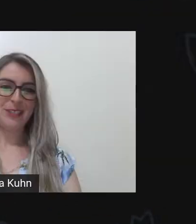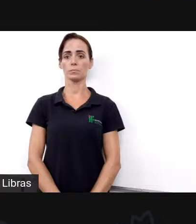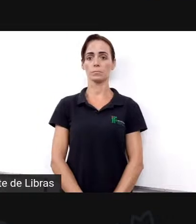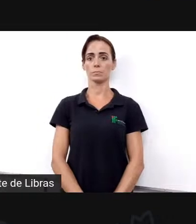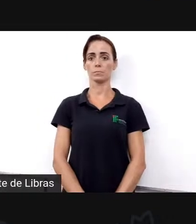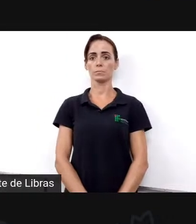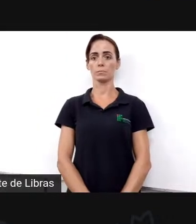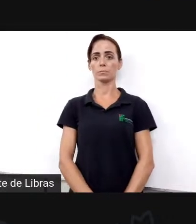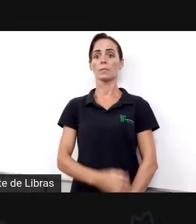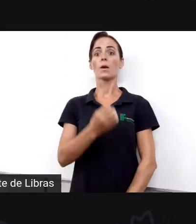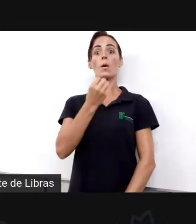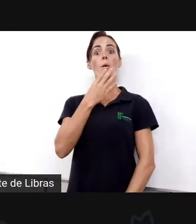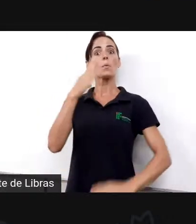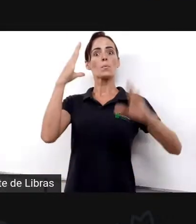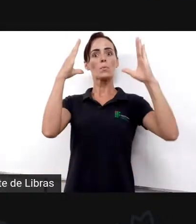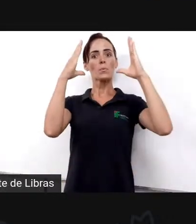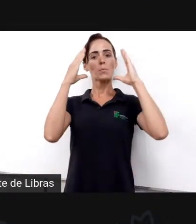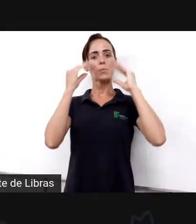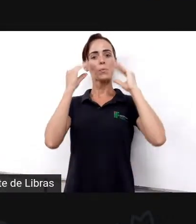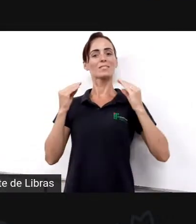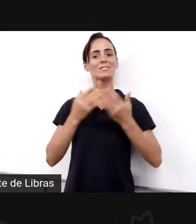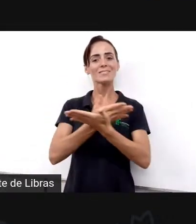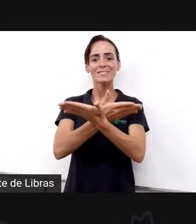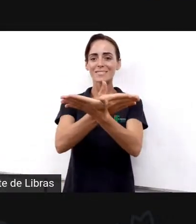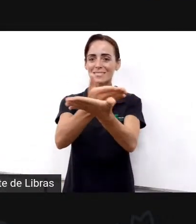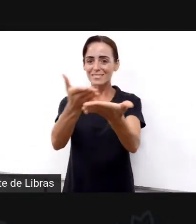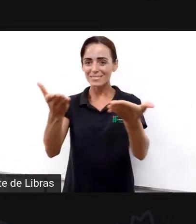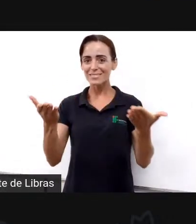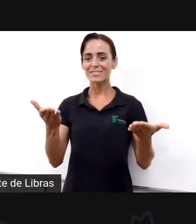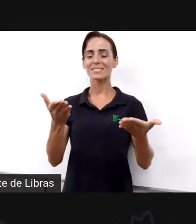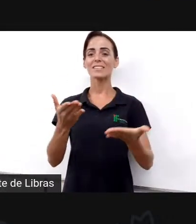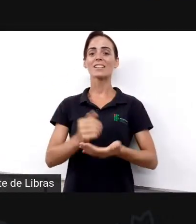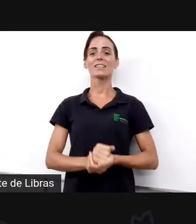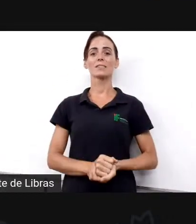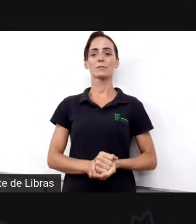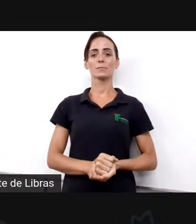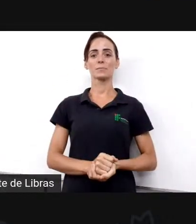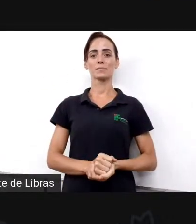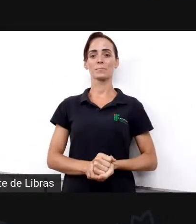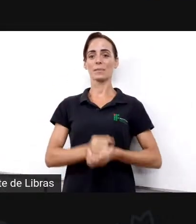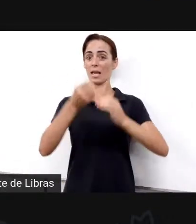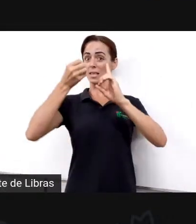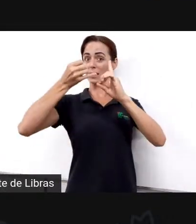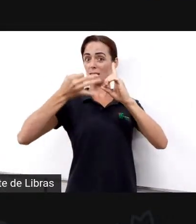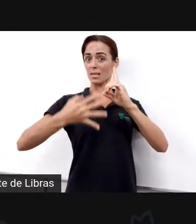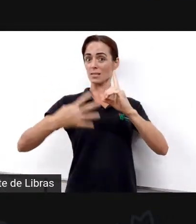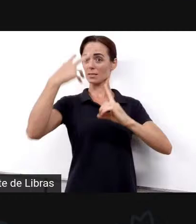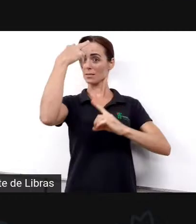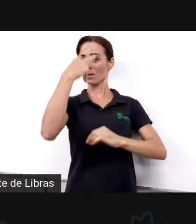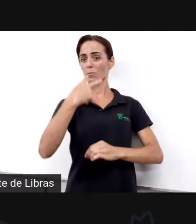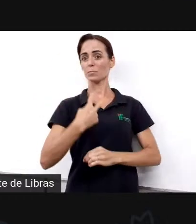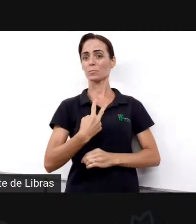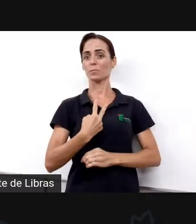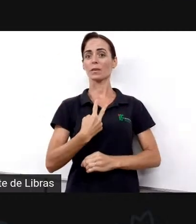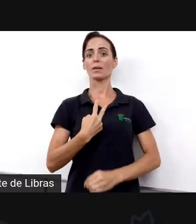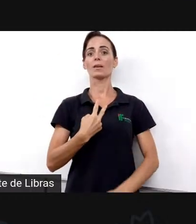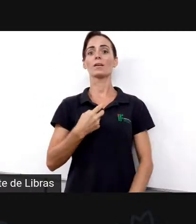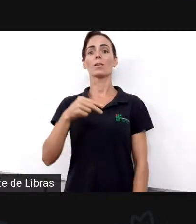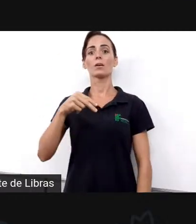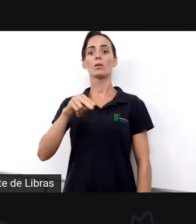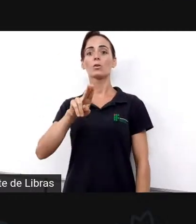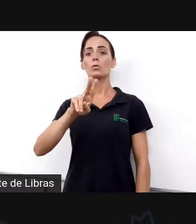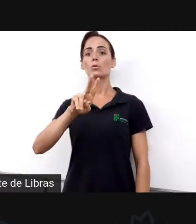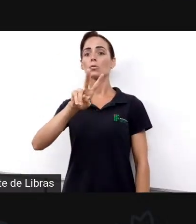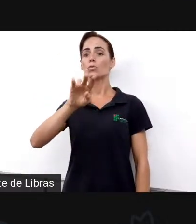Boa noite a todos. Inicialmente, farei a minha audiodescrição. Sou Núvia Kim, professora